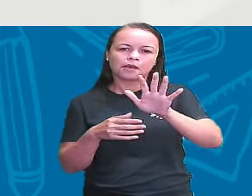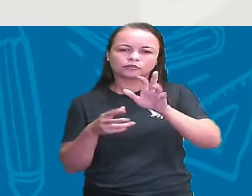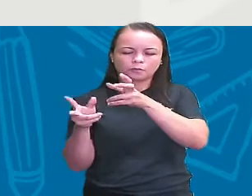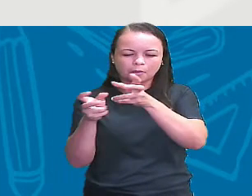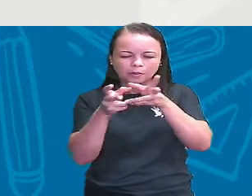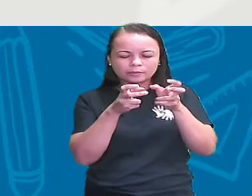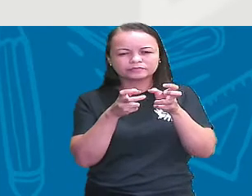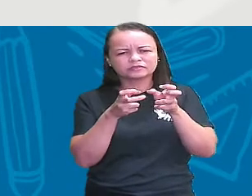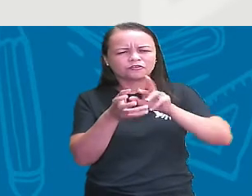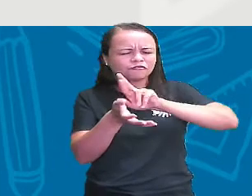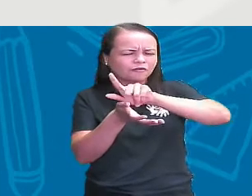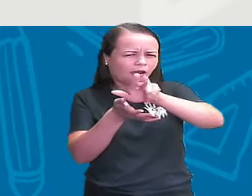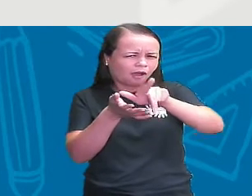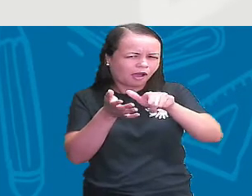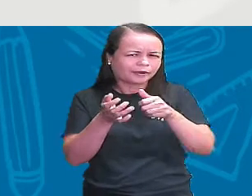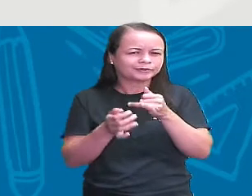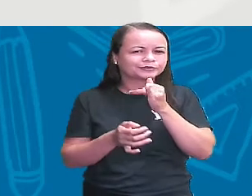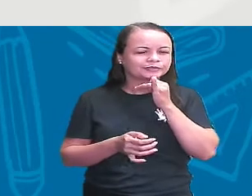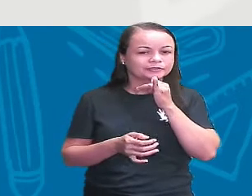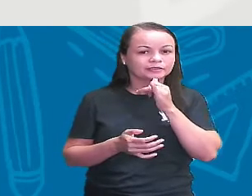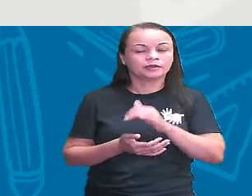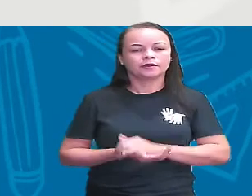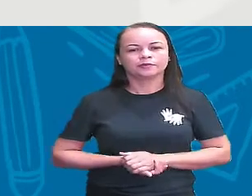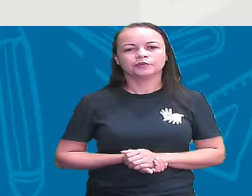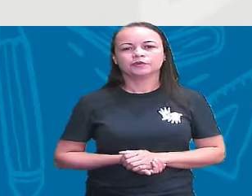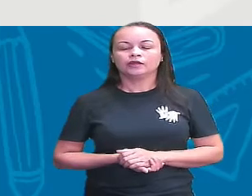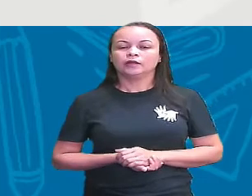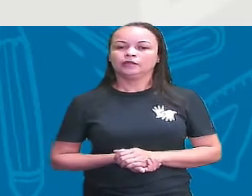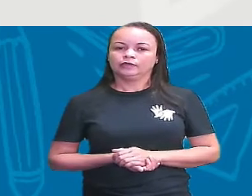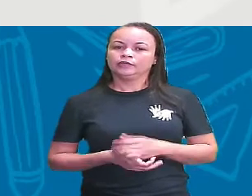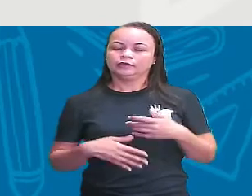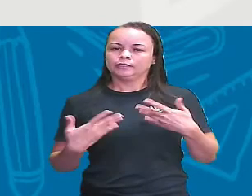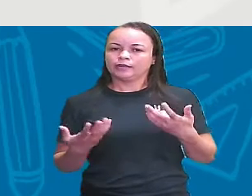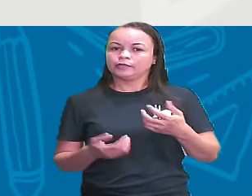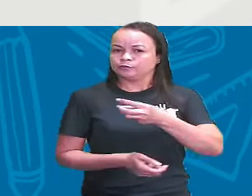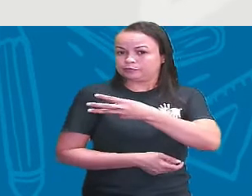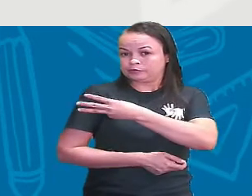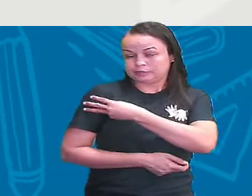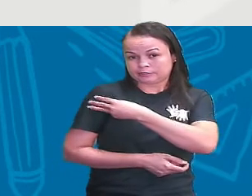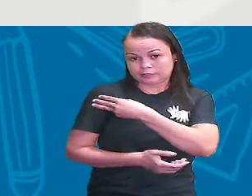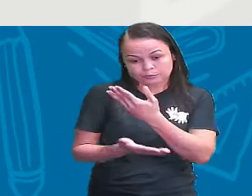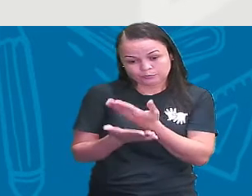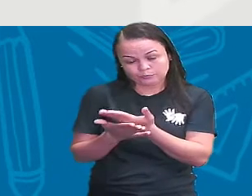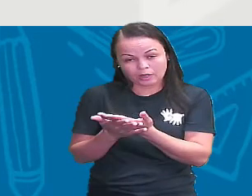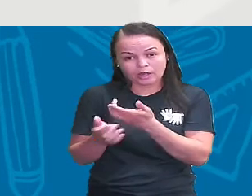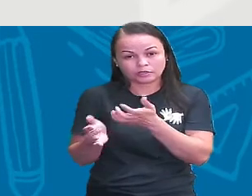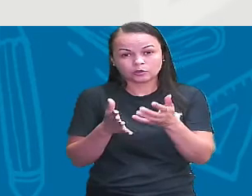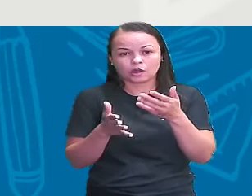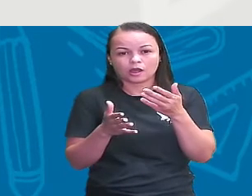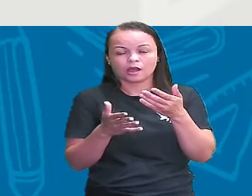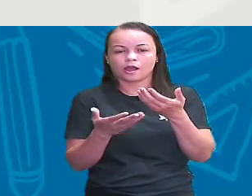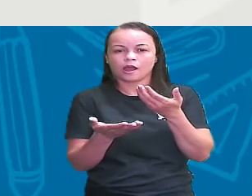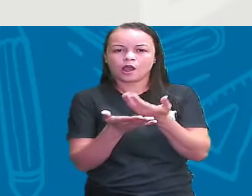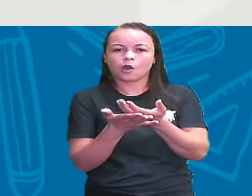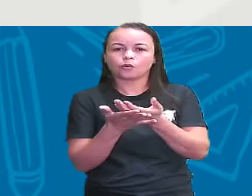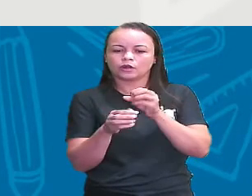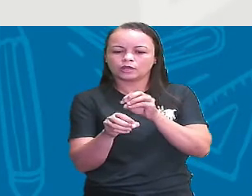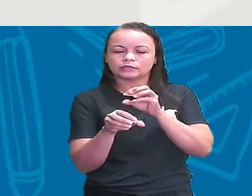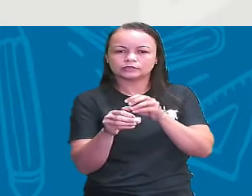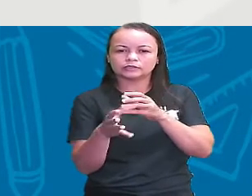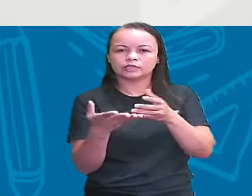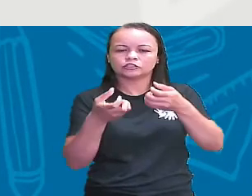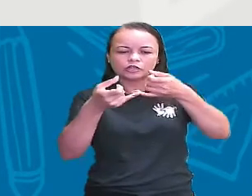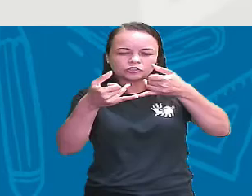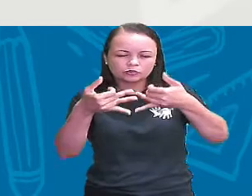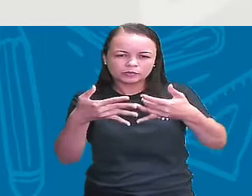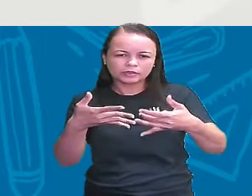vários exemplos de representações. Inclusive, lá no terceiro ano, foi uma das aulas que eu dei falando sobre isso aqui, certo?